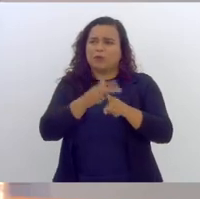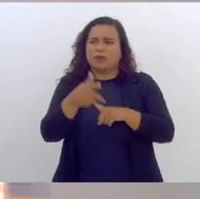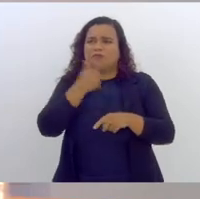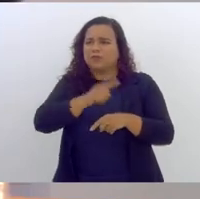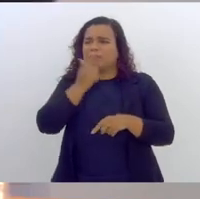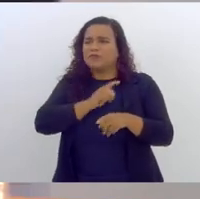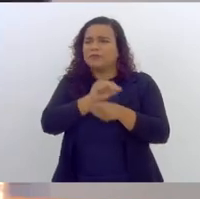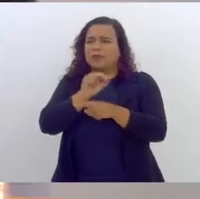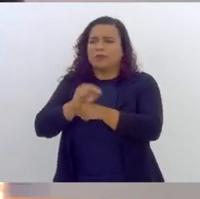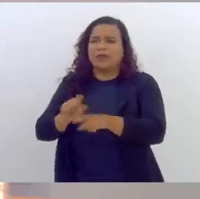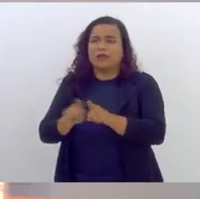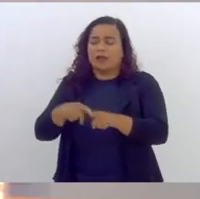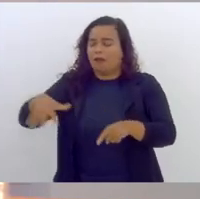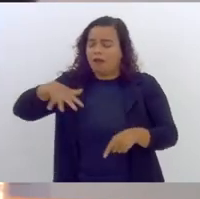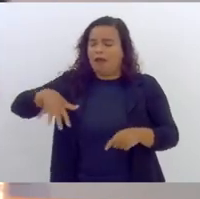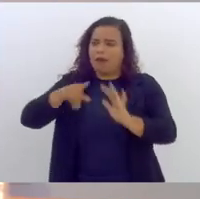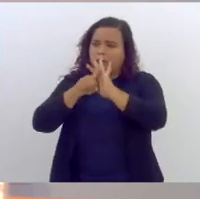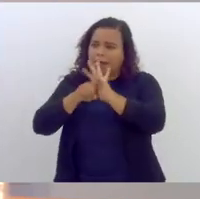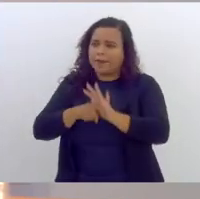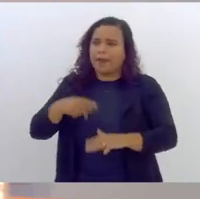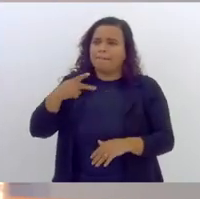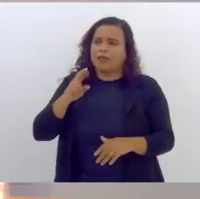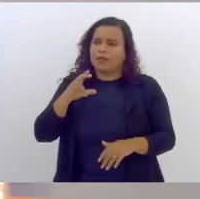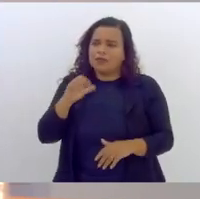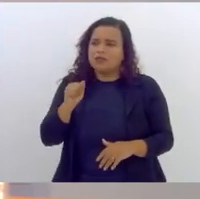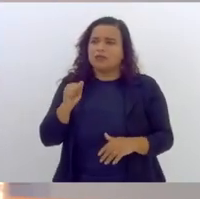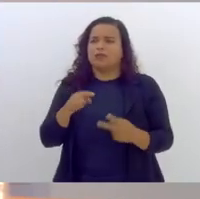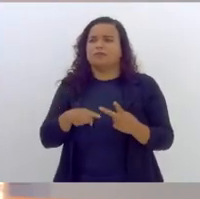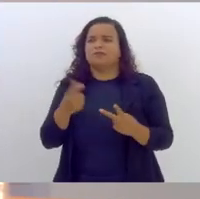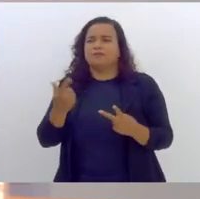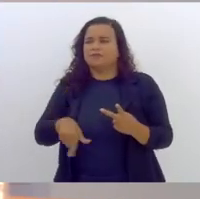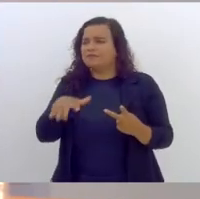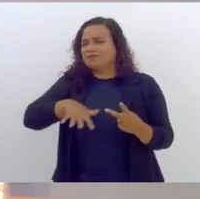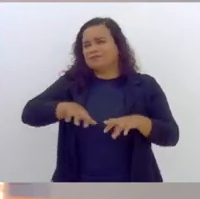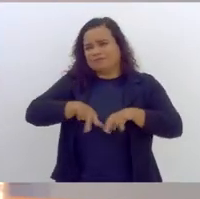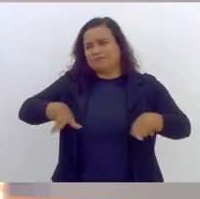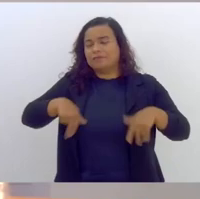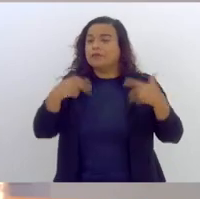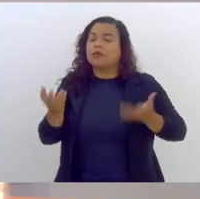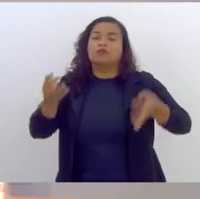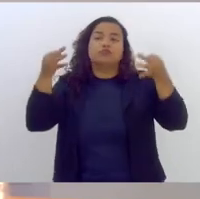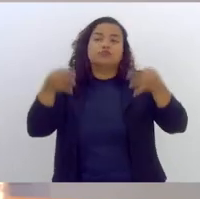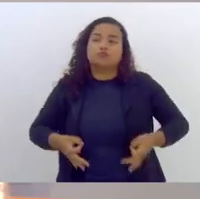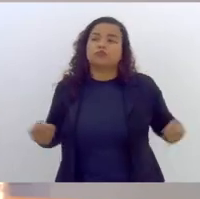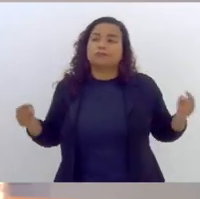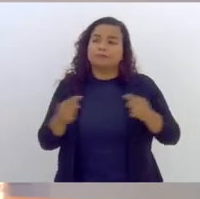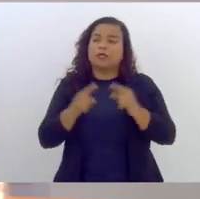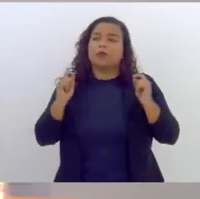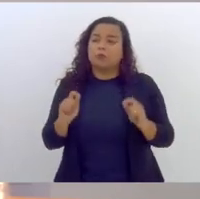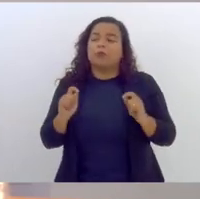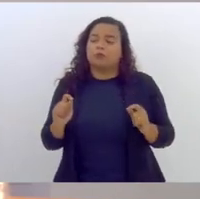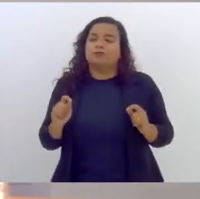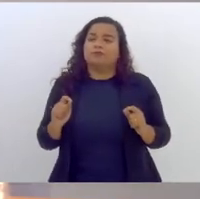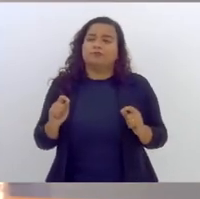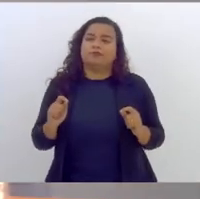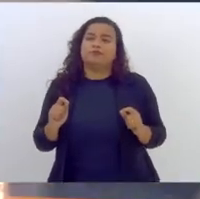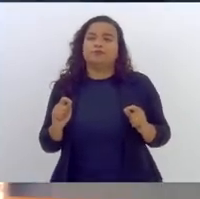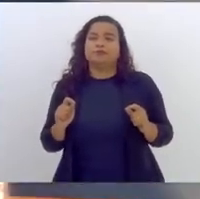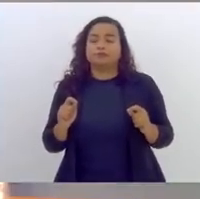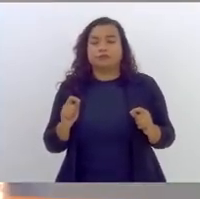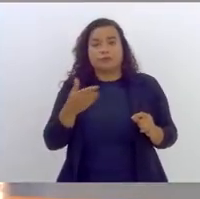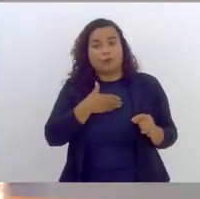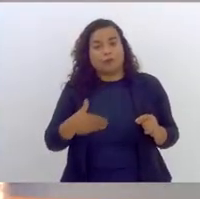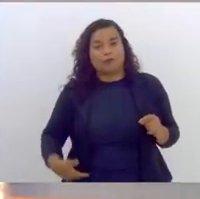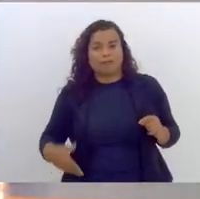na área de perícia em outras áreas também e nada mais justo e nada mais realista de que